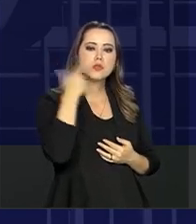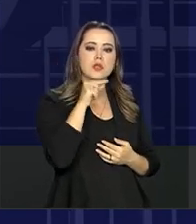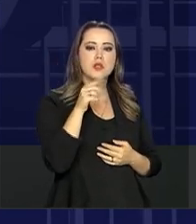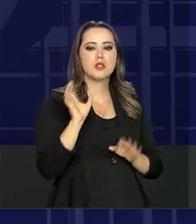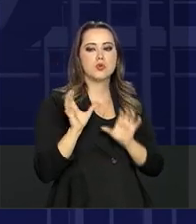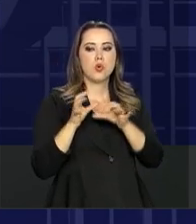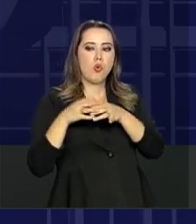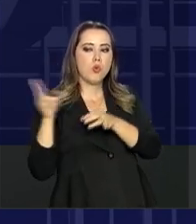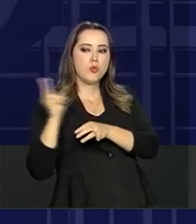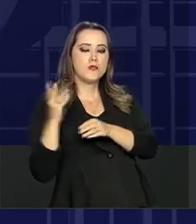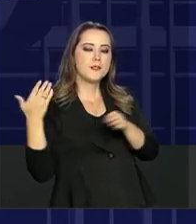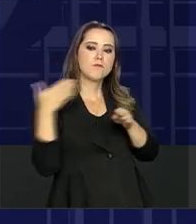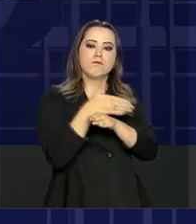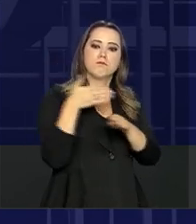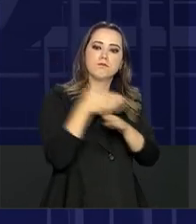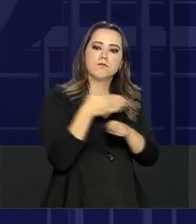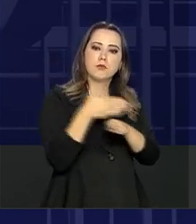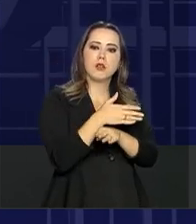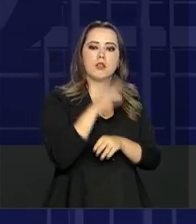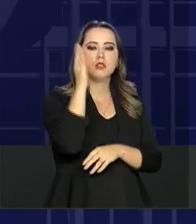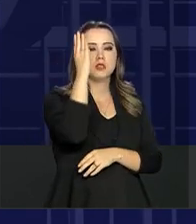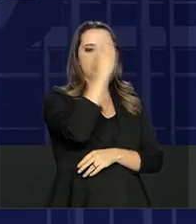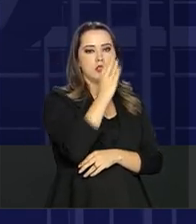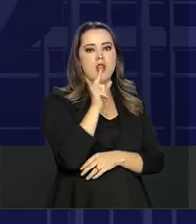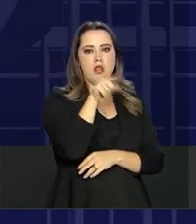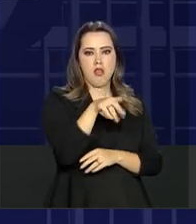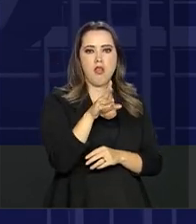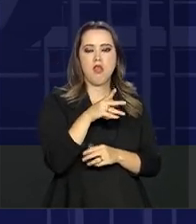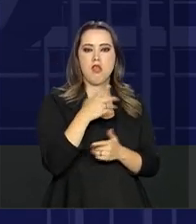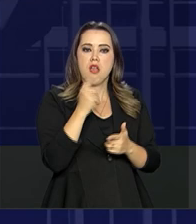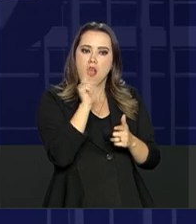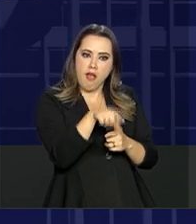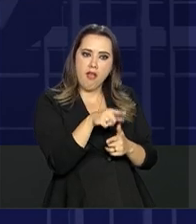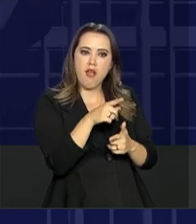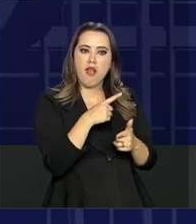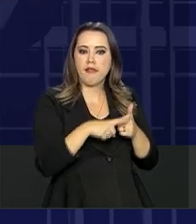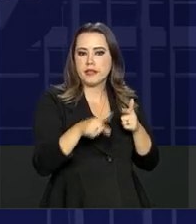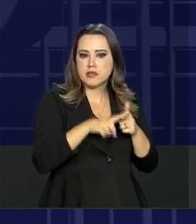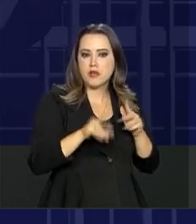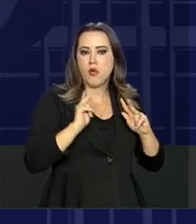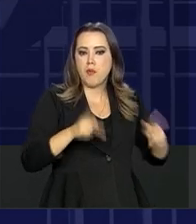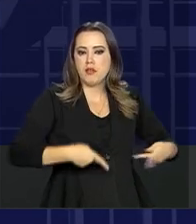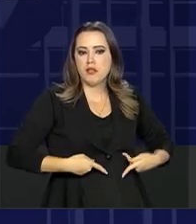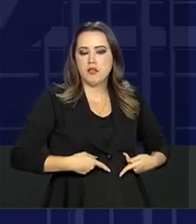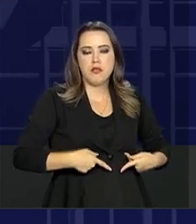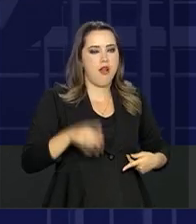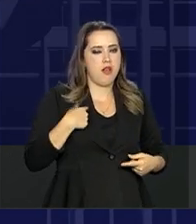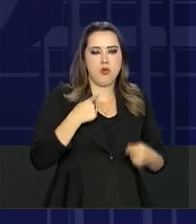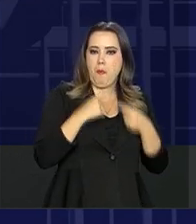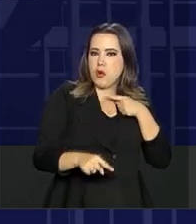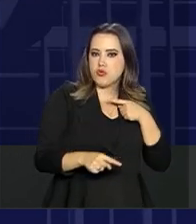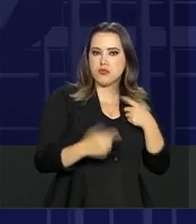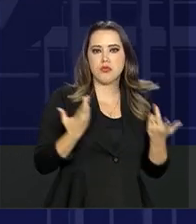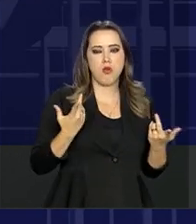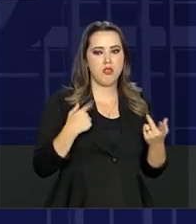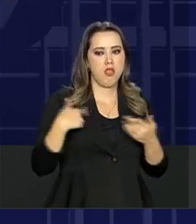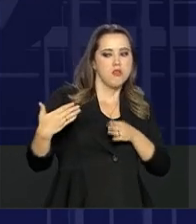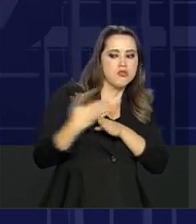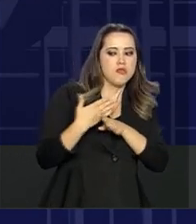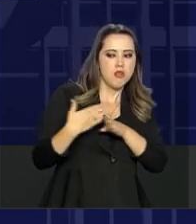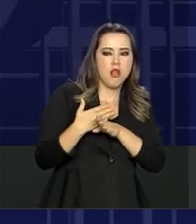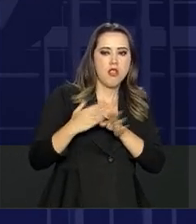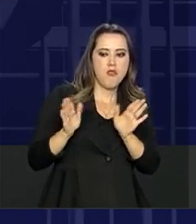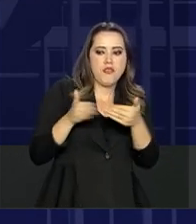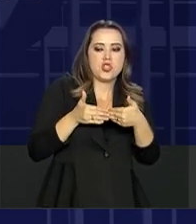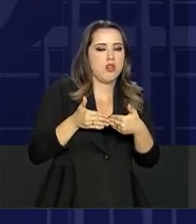venezuelanos que estão entrando no Brasil, isso se trata de uma questão humanitária. O governo não tem como se negar a receber esses venezuelanos aqui no Brasil, é isso?